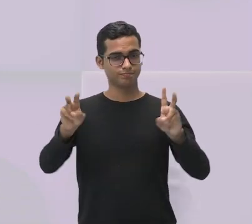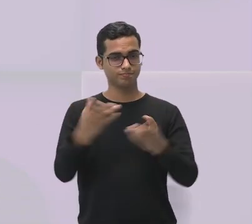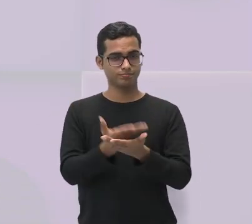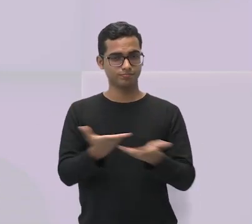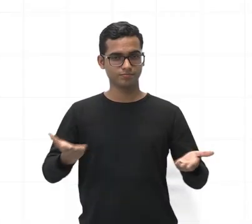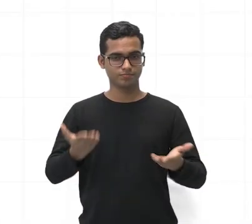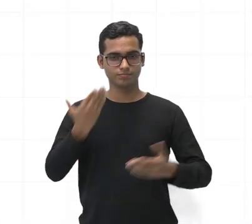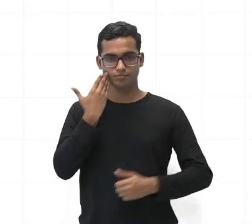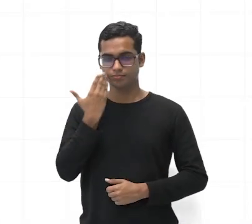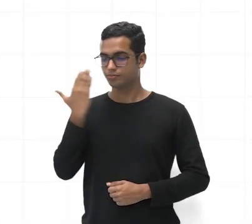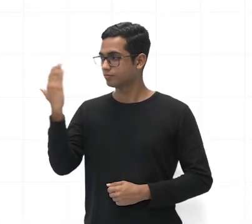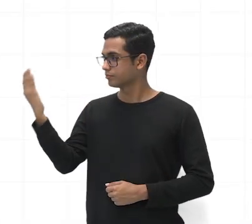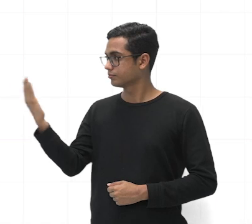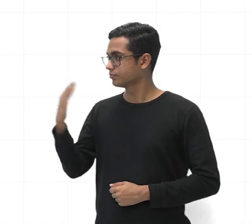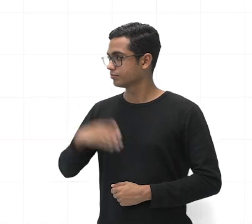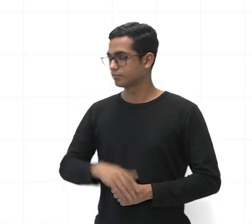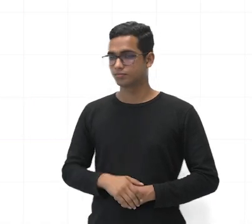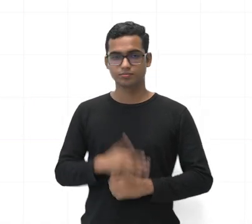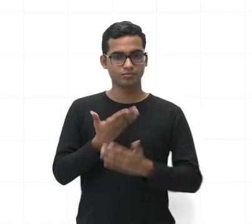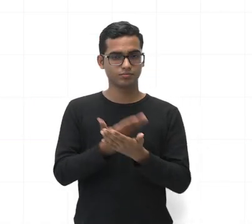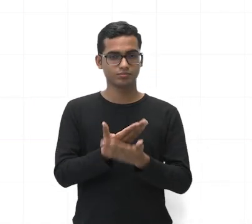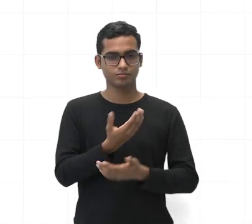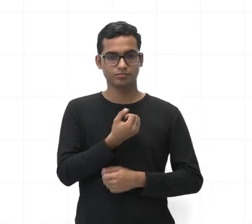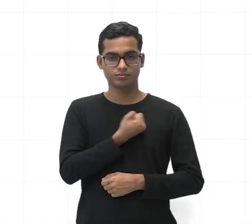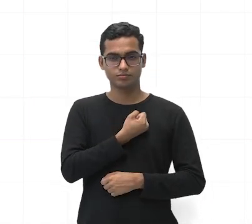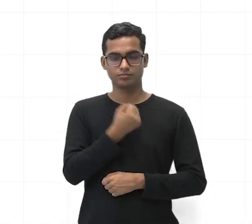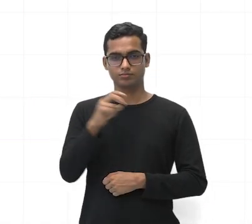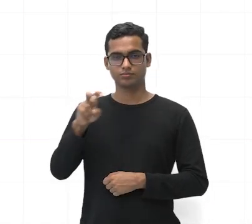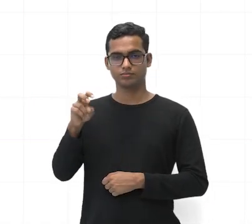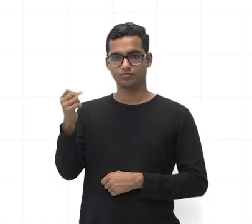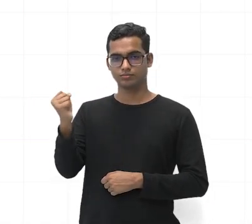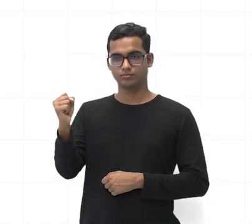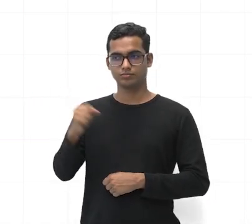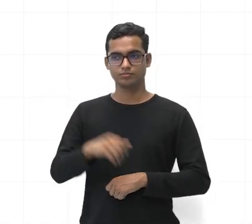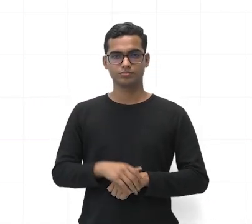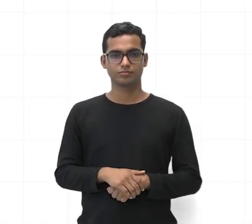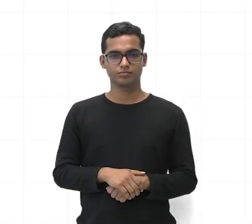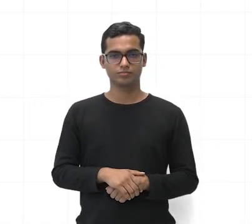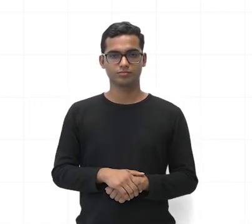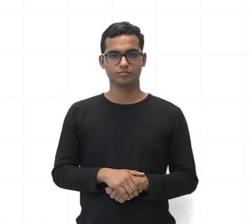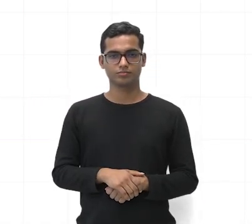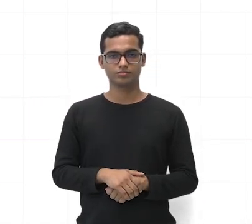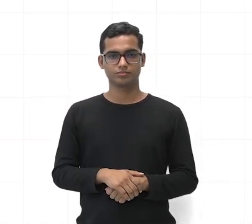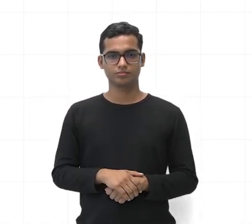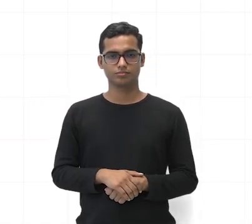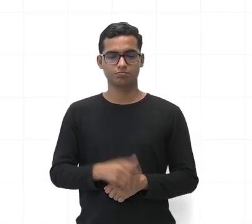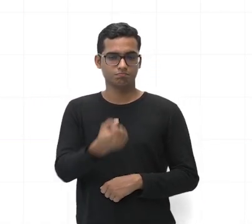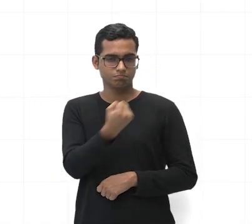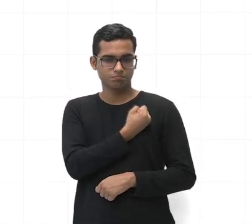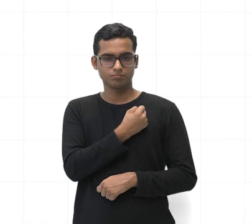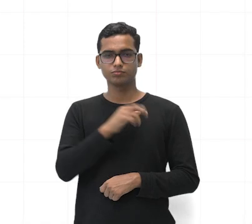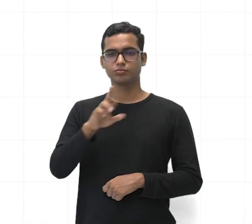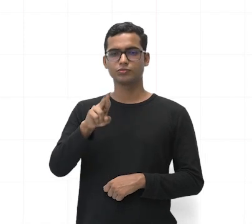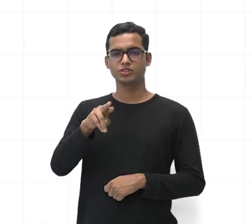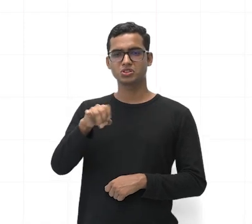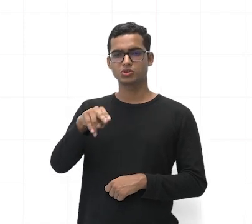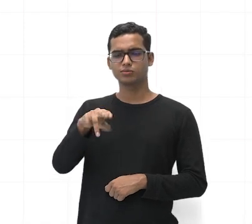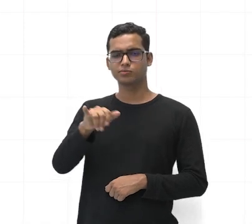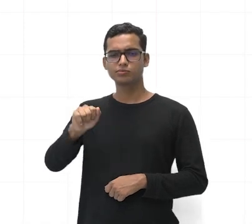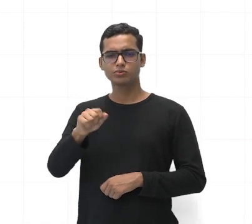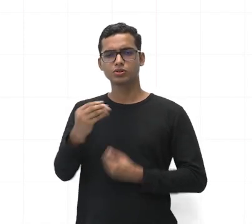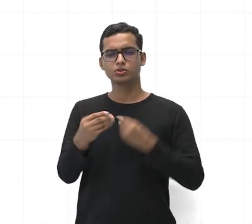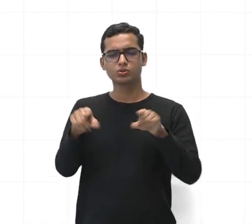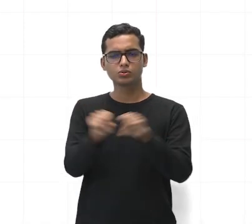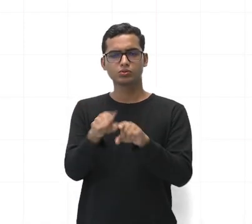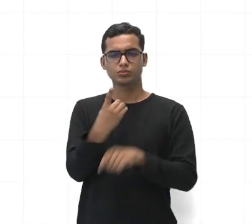nossa aula de hoje. Aula de número 58, objeto de conhecimento, números racionais na forma